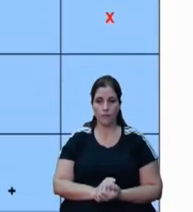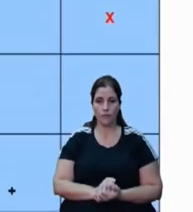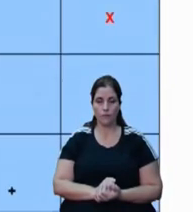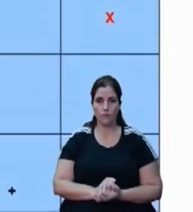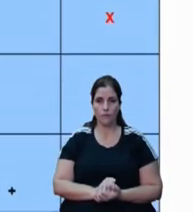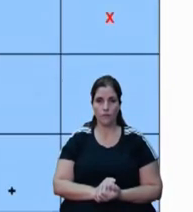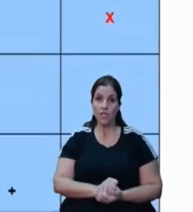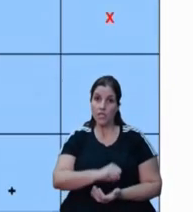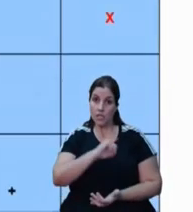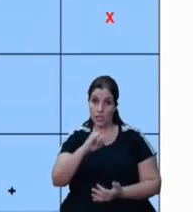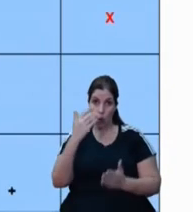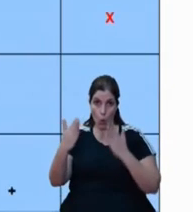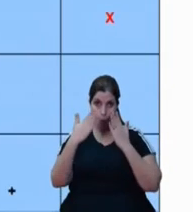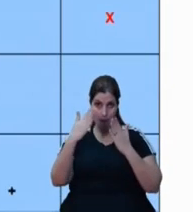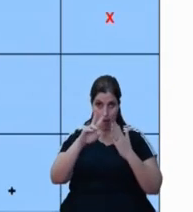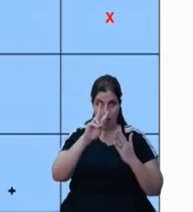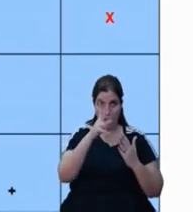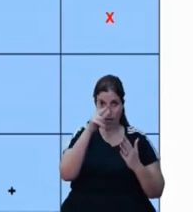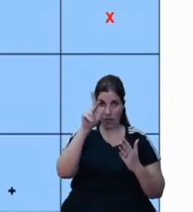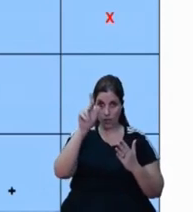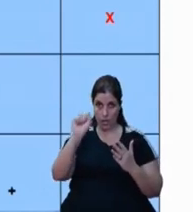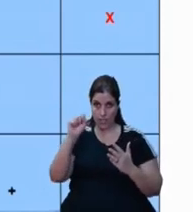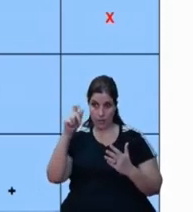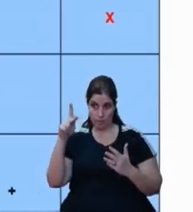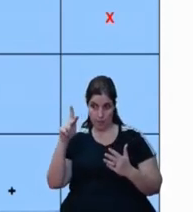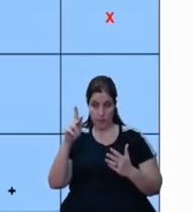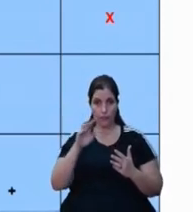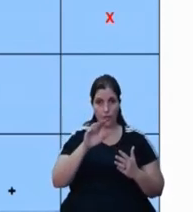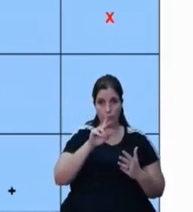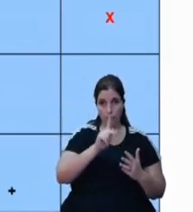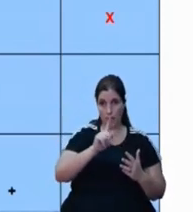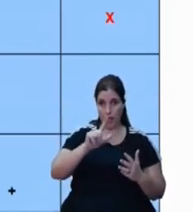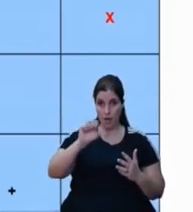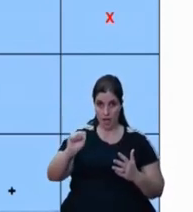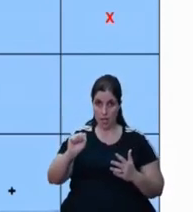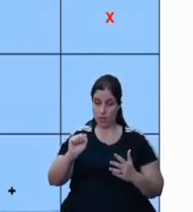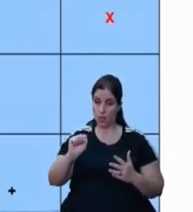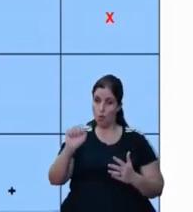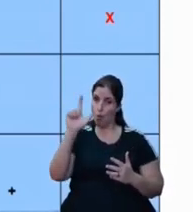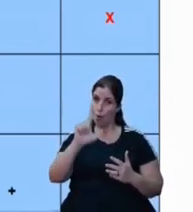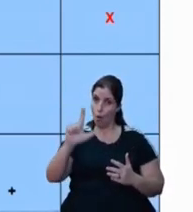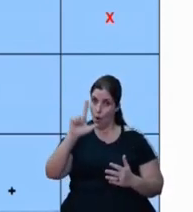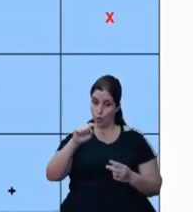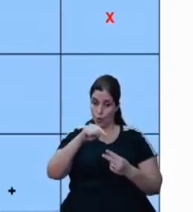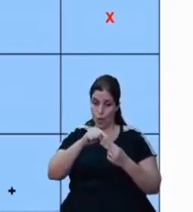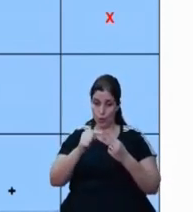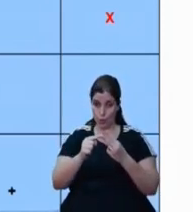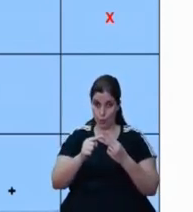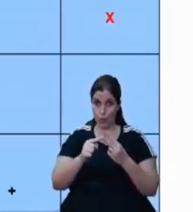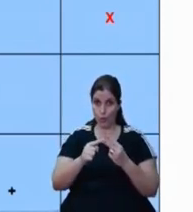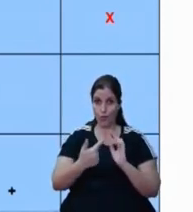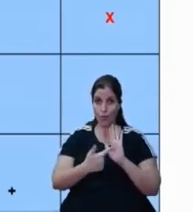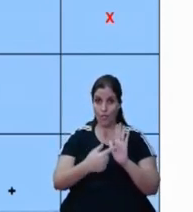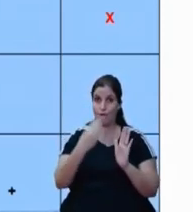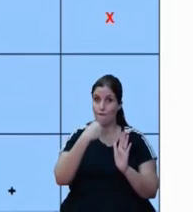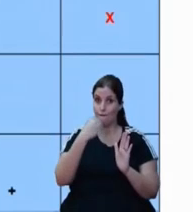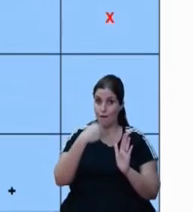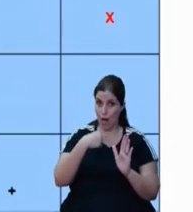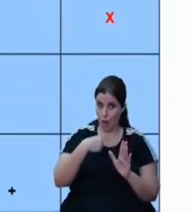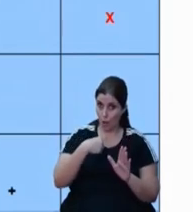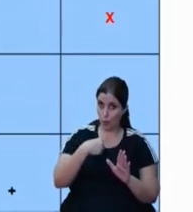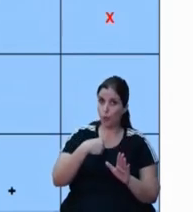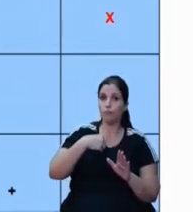Se nós compararmos HSP e a POLS, obviamente, ambas as síndromes apresentam fraqueza e espasticidade